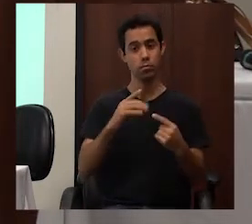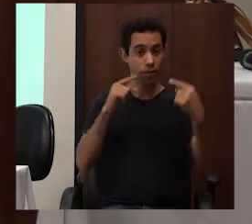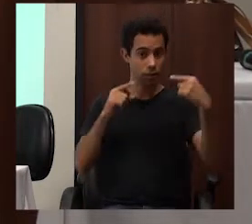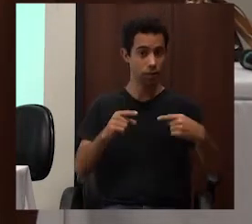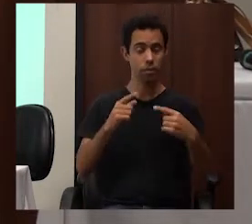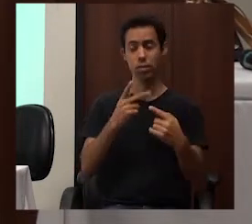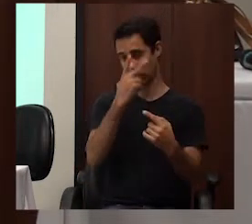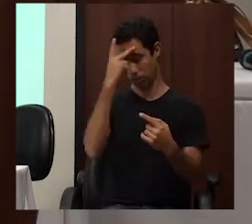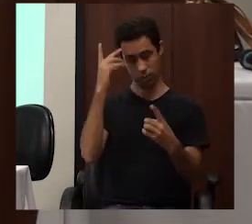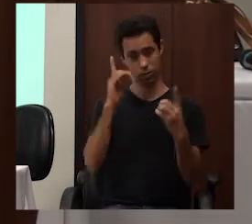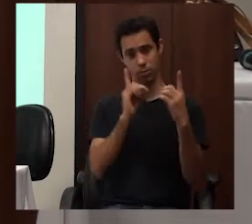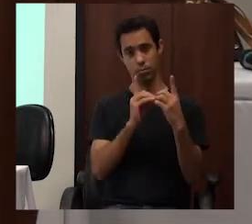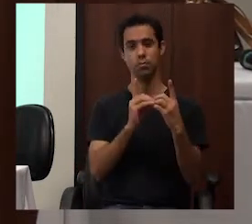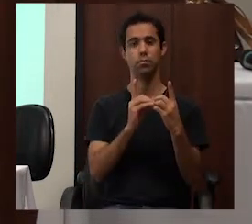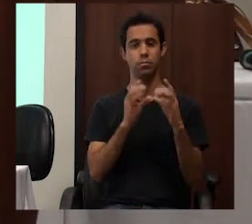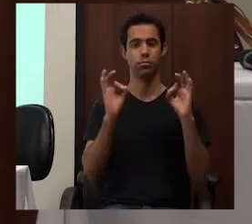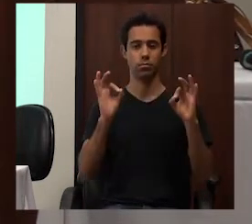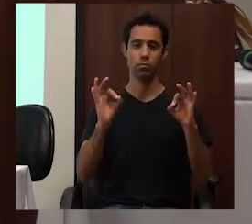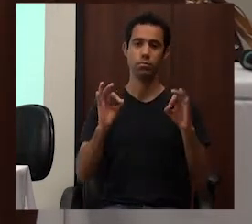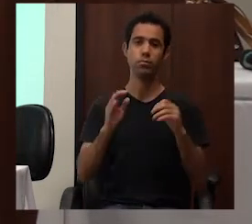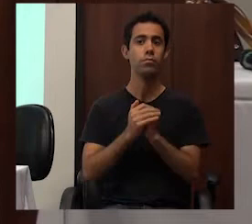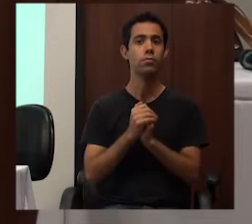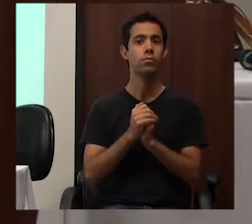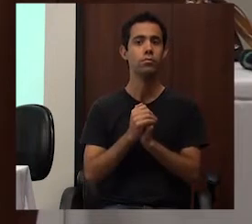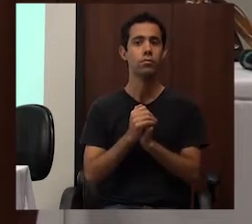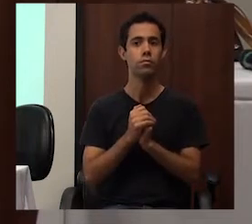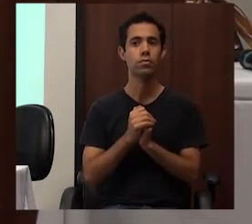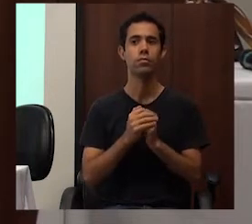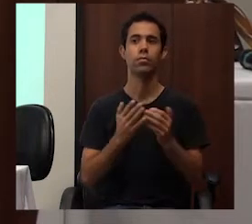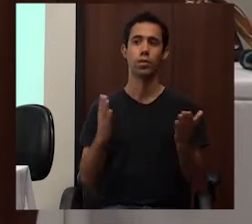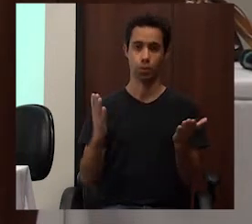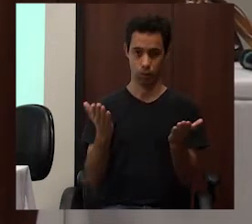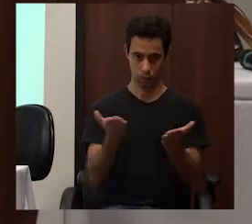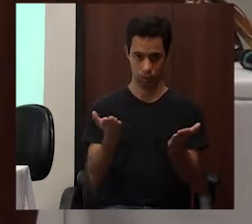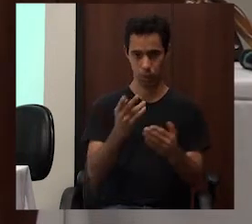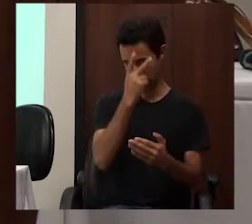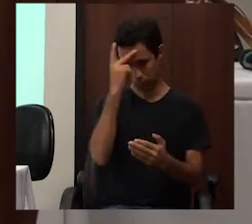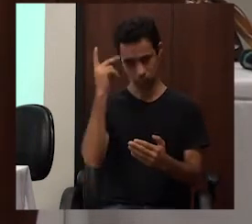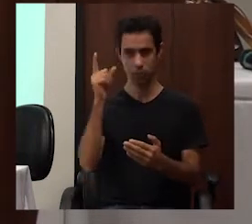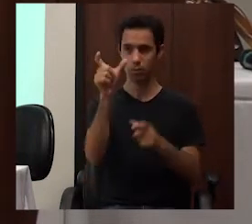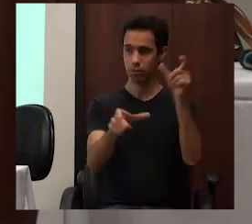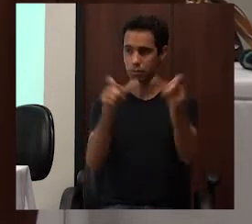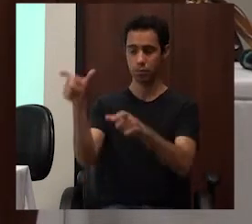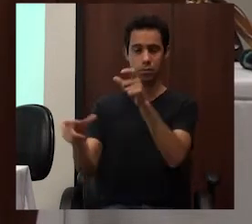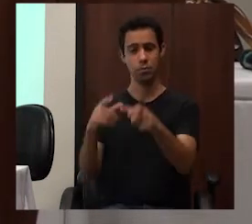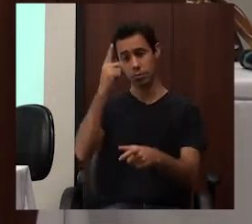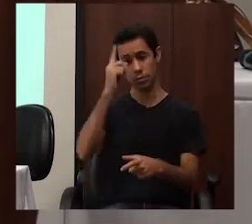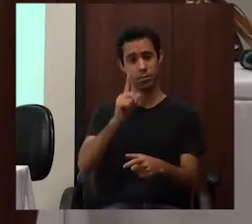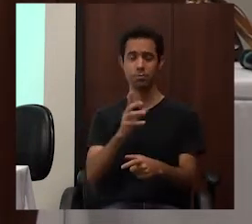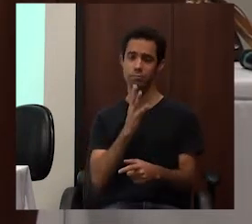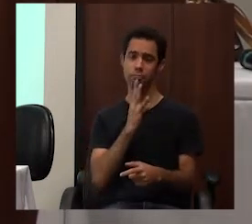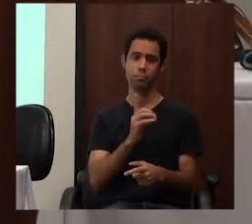especial. Hoje, o docente não sabe lidar com a pessoa especial porque ela não teve contato com a